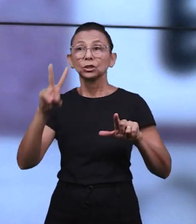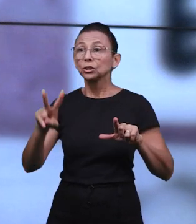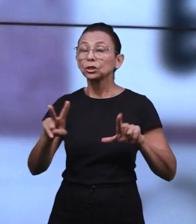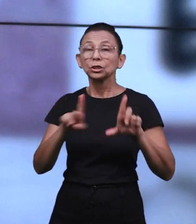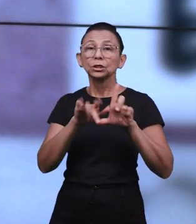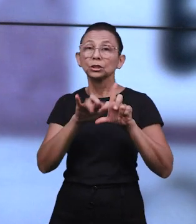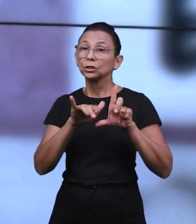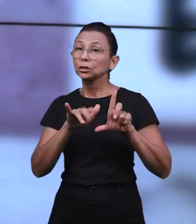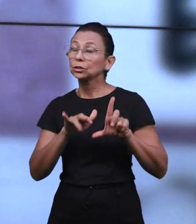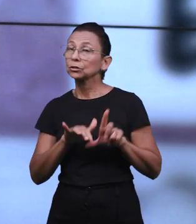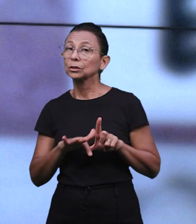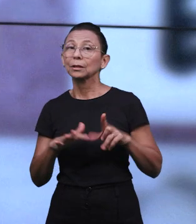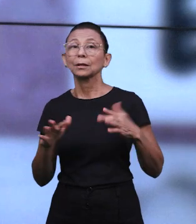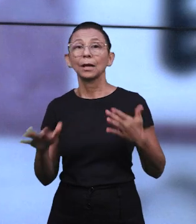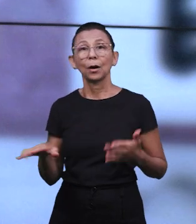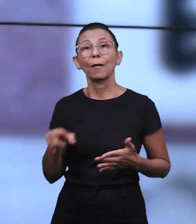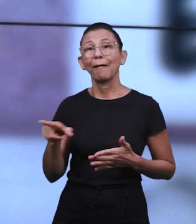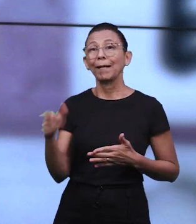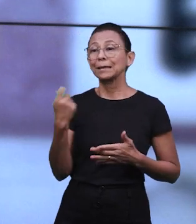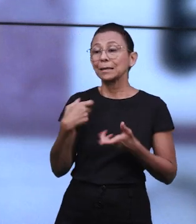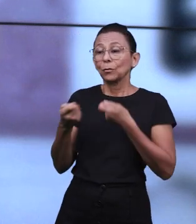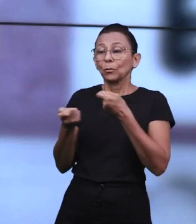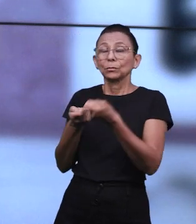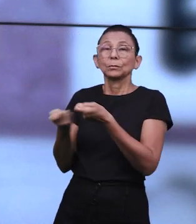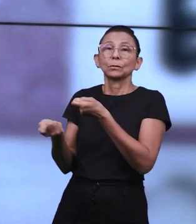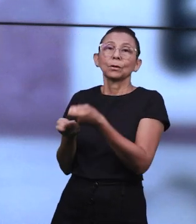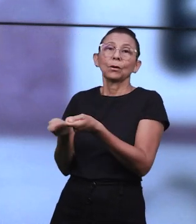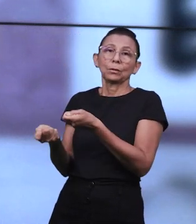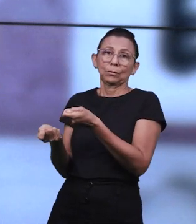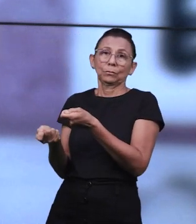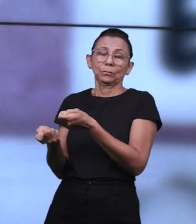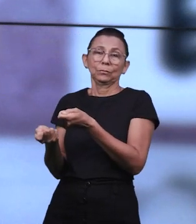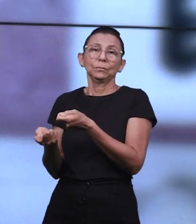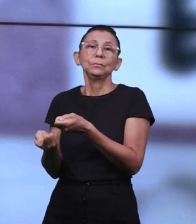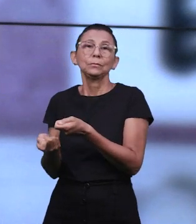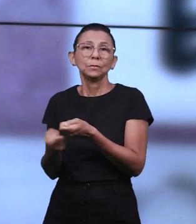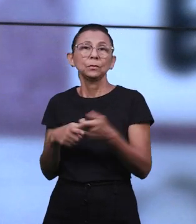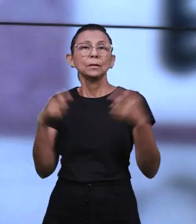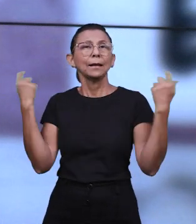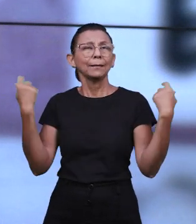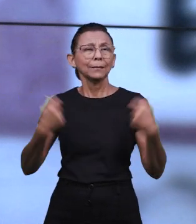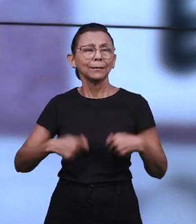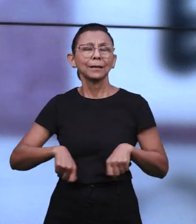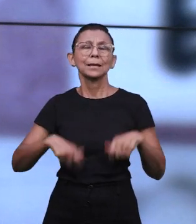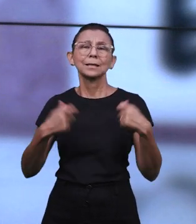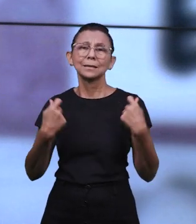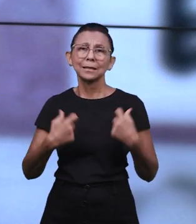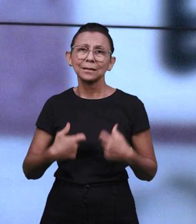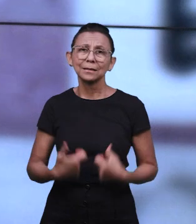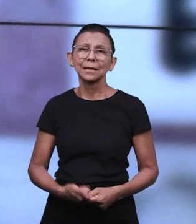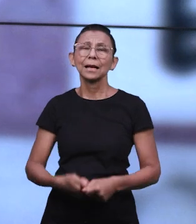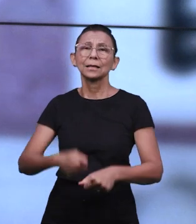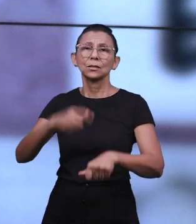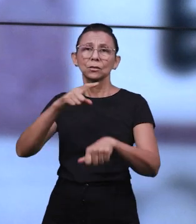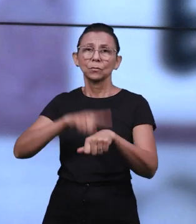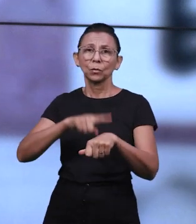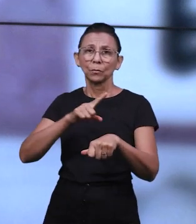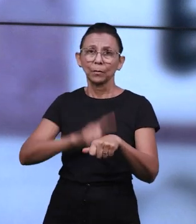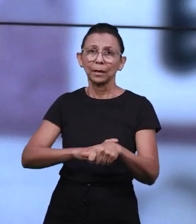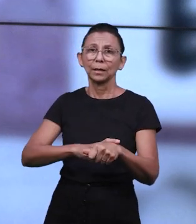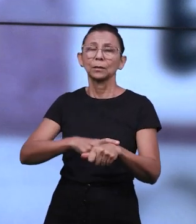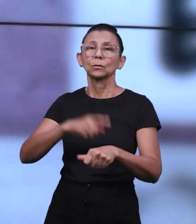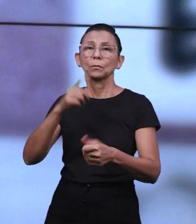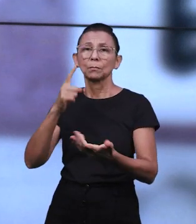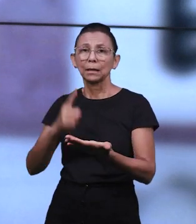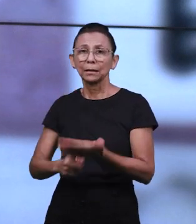têm mecanismos de controle contra o vício e, se não supervisionadas, ficarão horas e horas em suas telas, se afastando